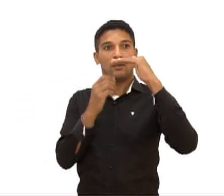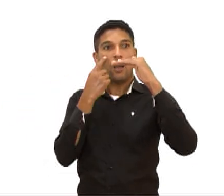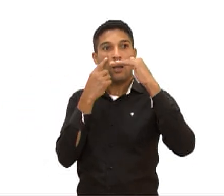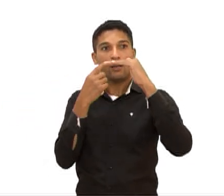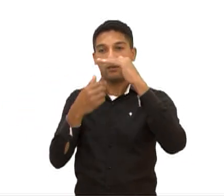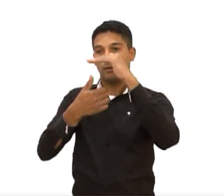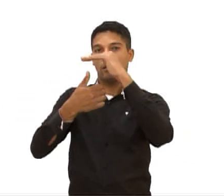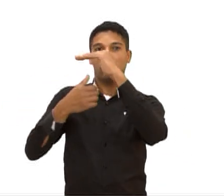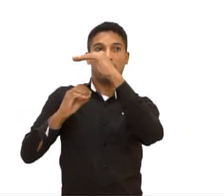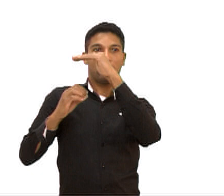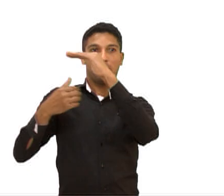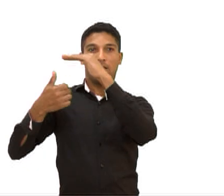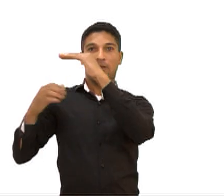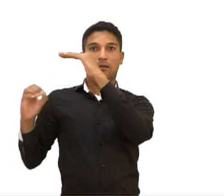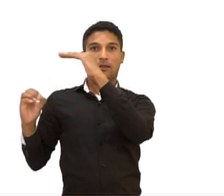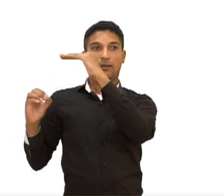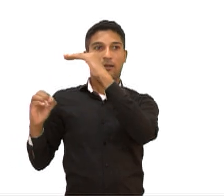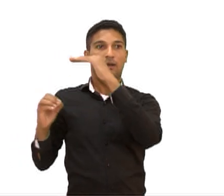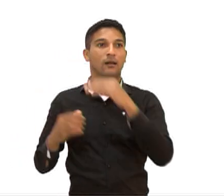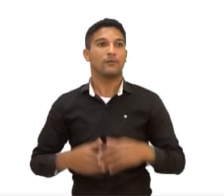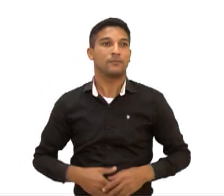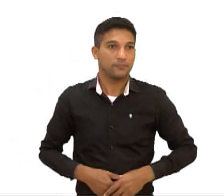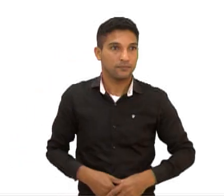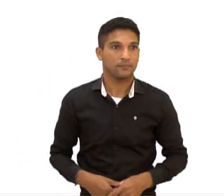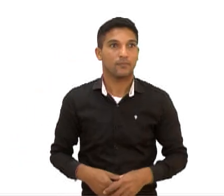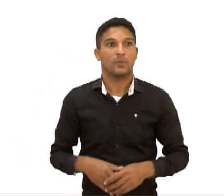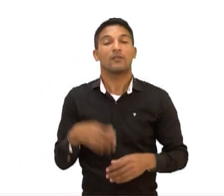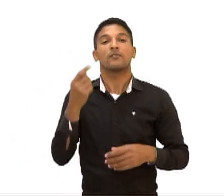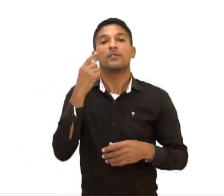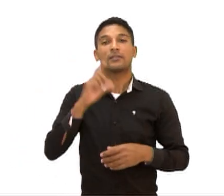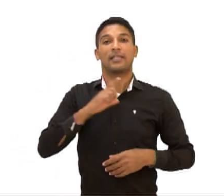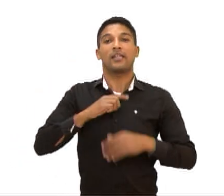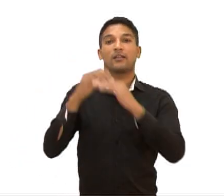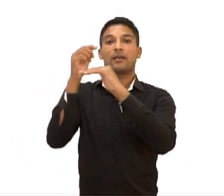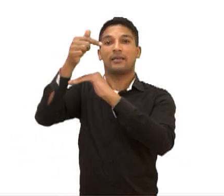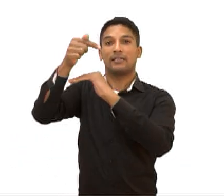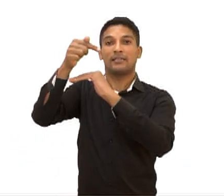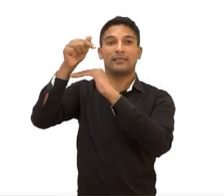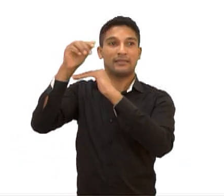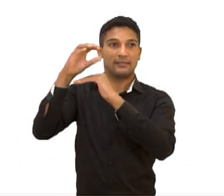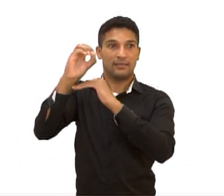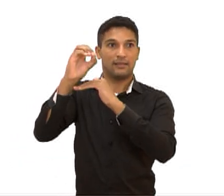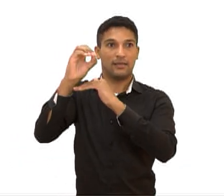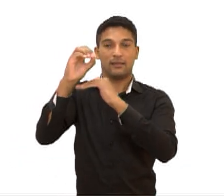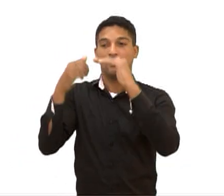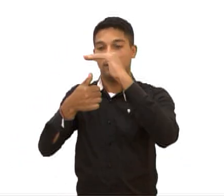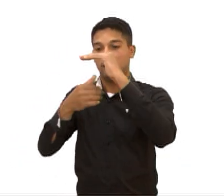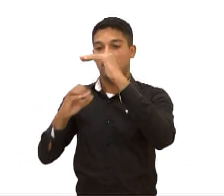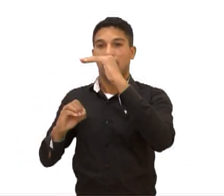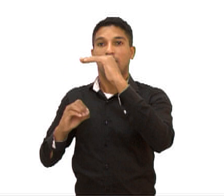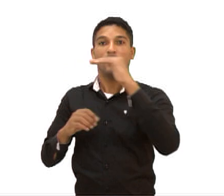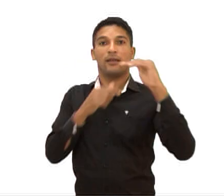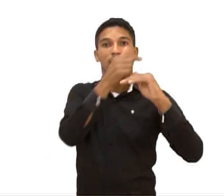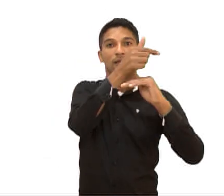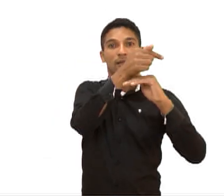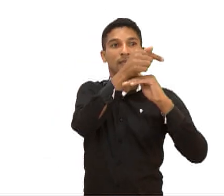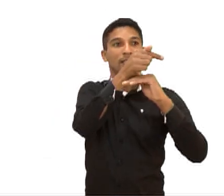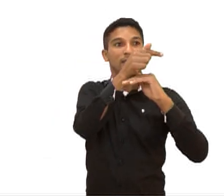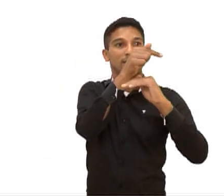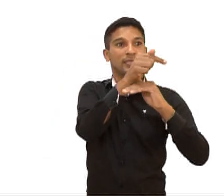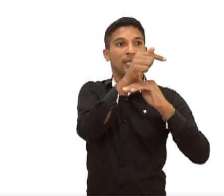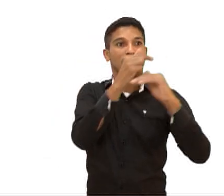7 vezes 10 é 70. Agora eu tenho o quê? 70 centésimos e 7 centésimos. Quem que é o